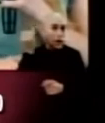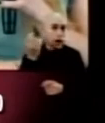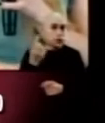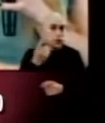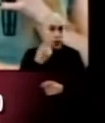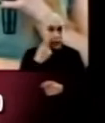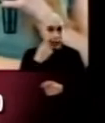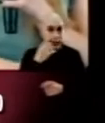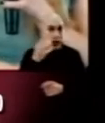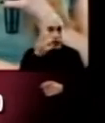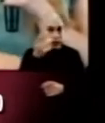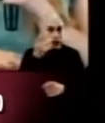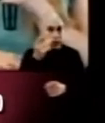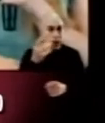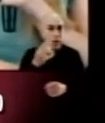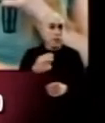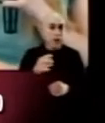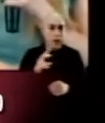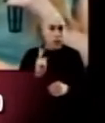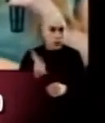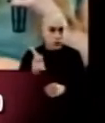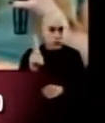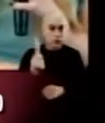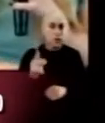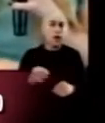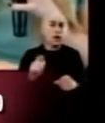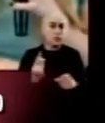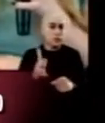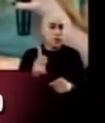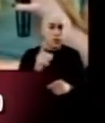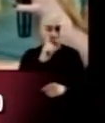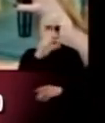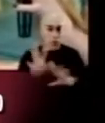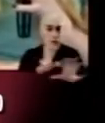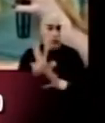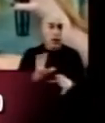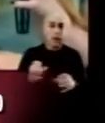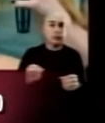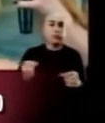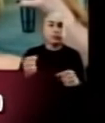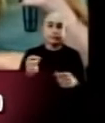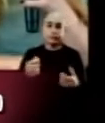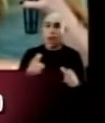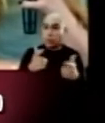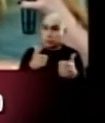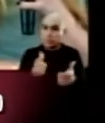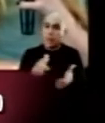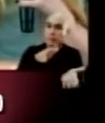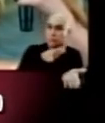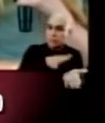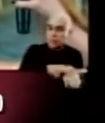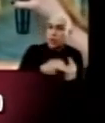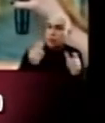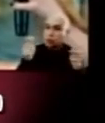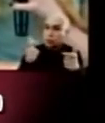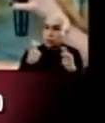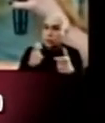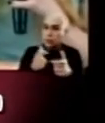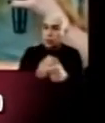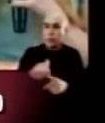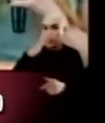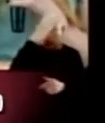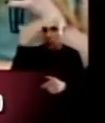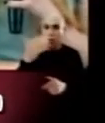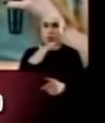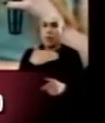ficar muito atento. Continuando a redução dos casos leves, teremos menos internação e continuaremos a ter essa redução nos óbitos,